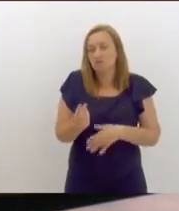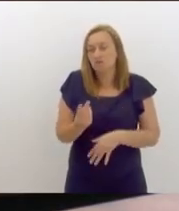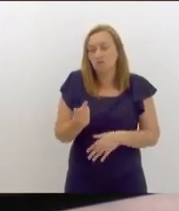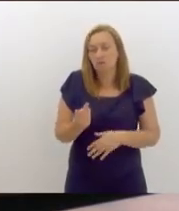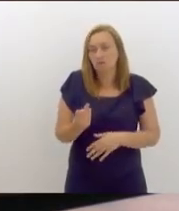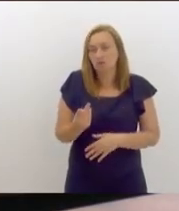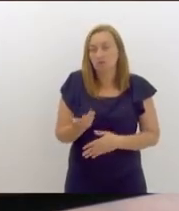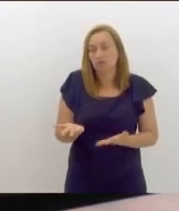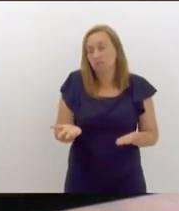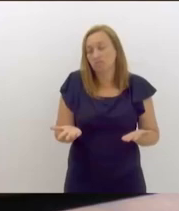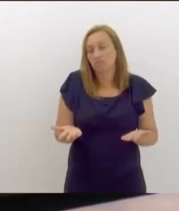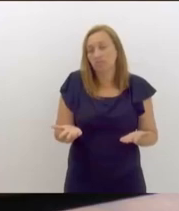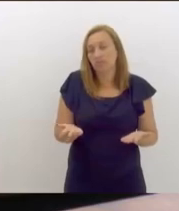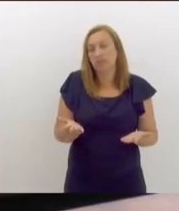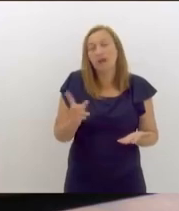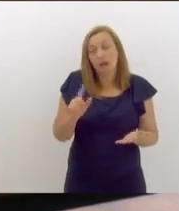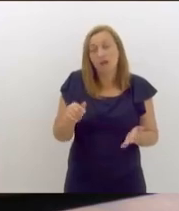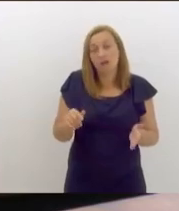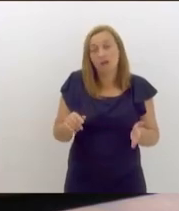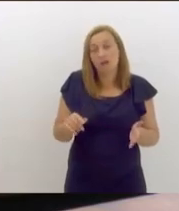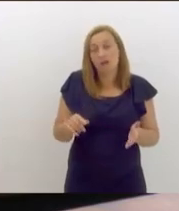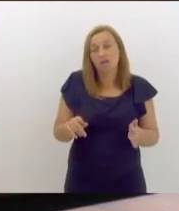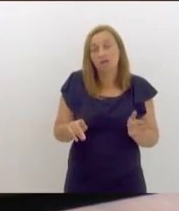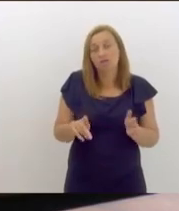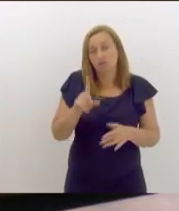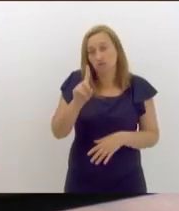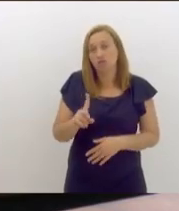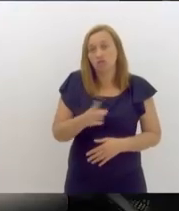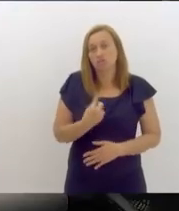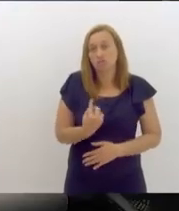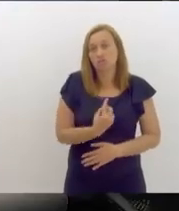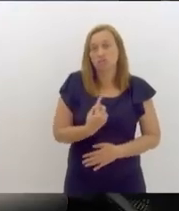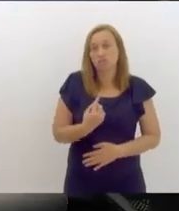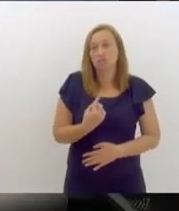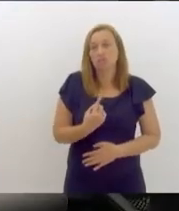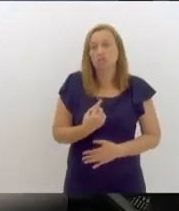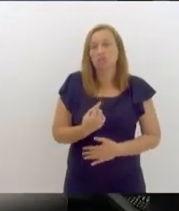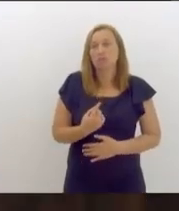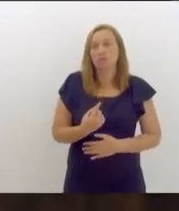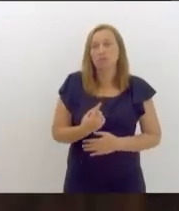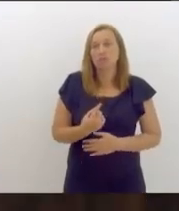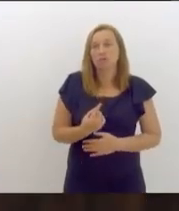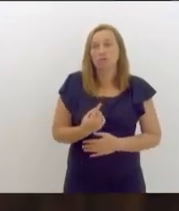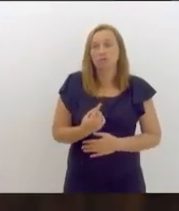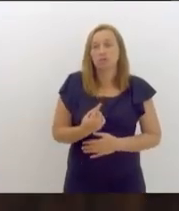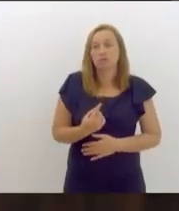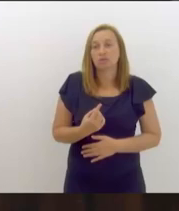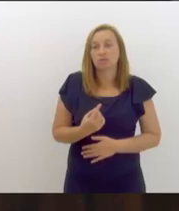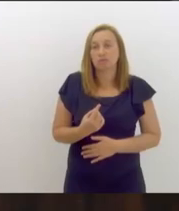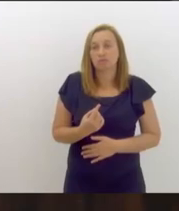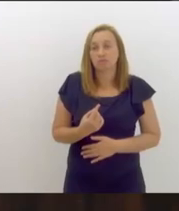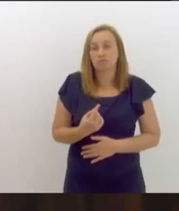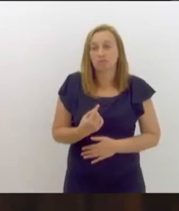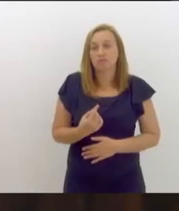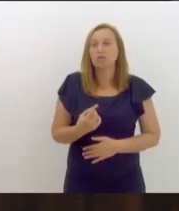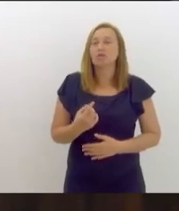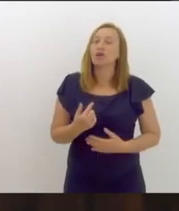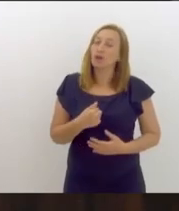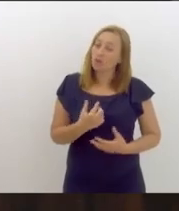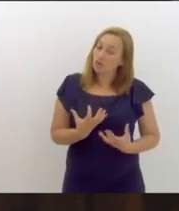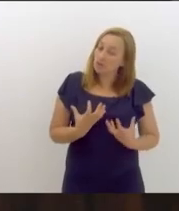dois é do Parlamento tá aqui para catar o que o Parlamento